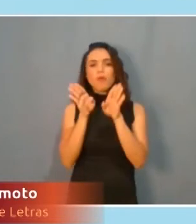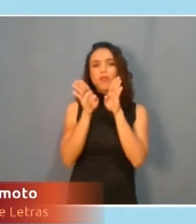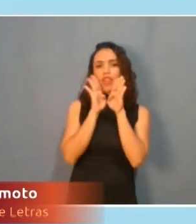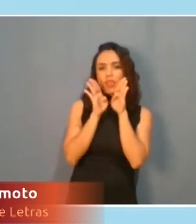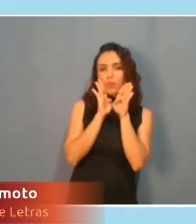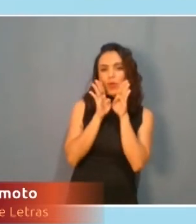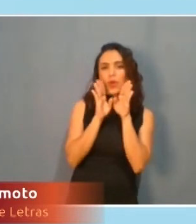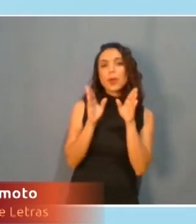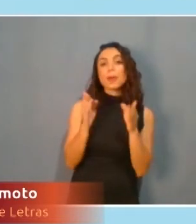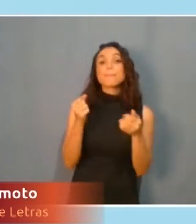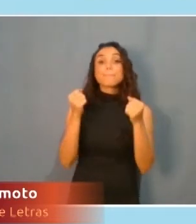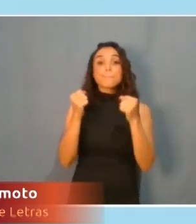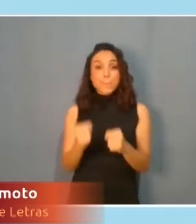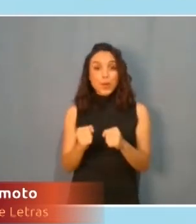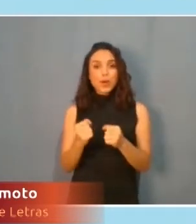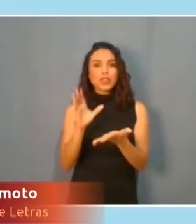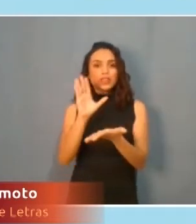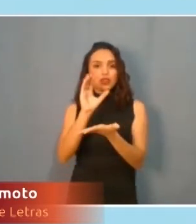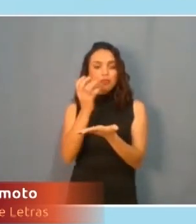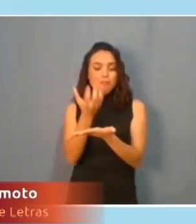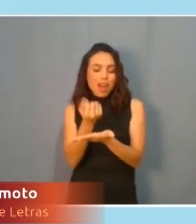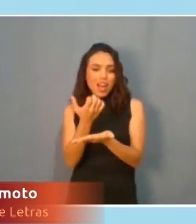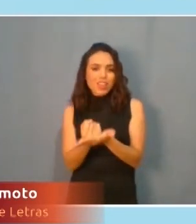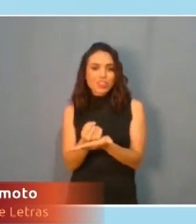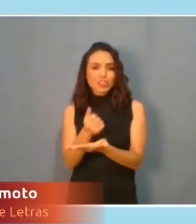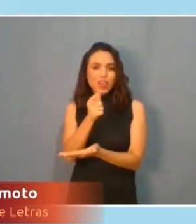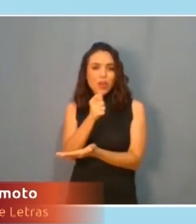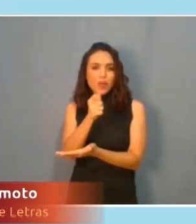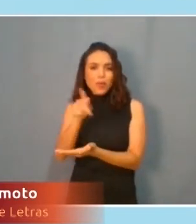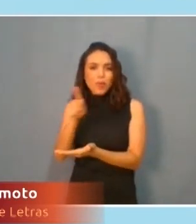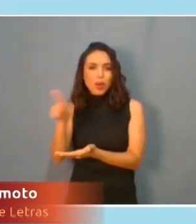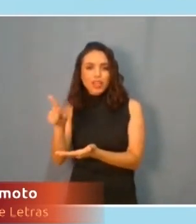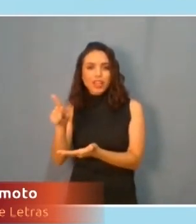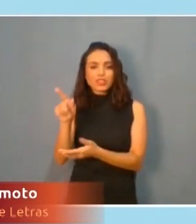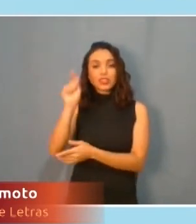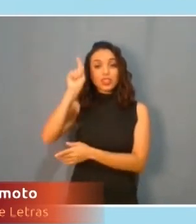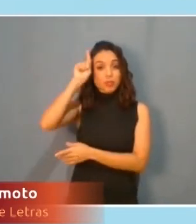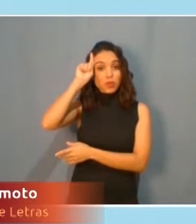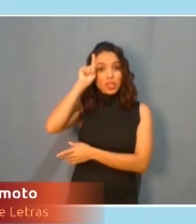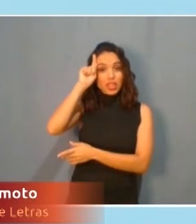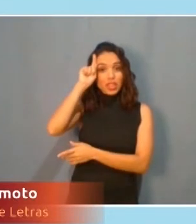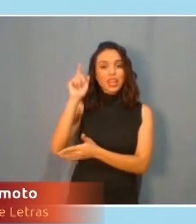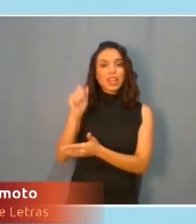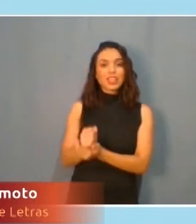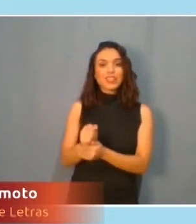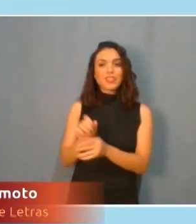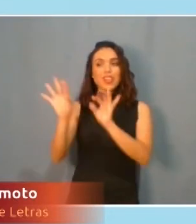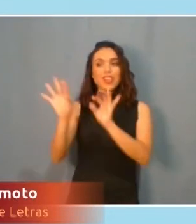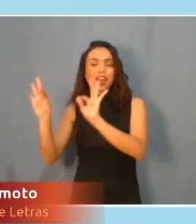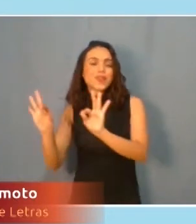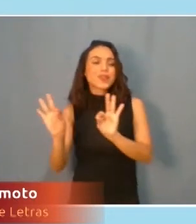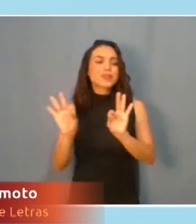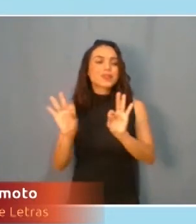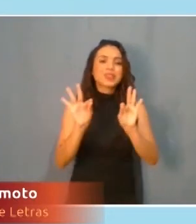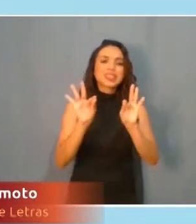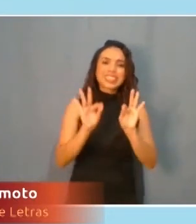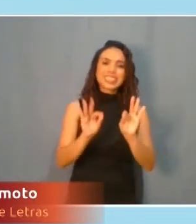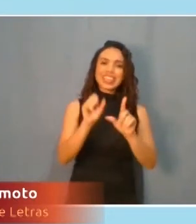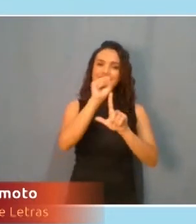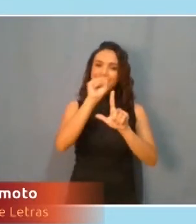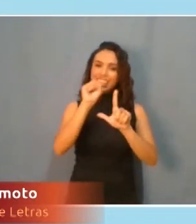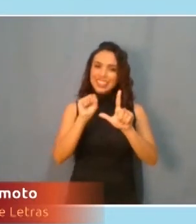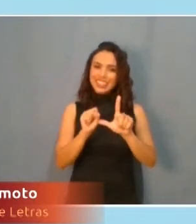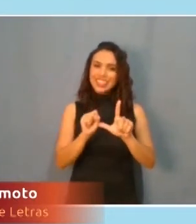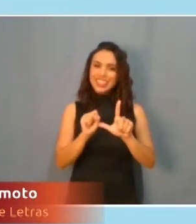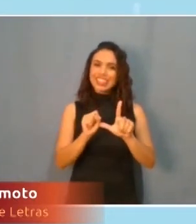baixar o nosso aplicativo no seu celular de modelo Android e assistir a nossa programação, também contribuir com ela. E, por fim, claro, a